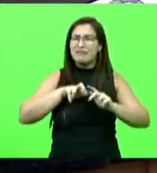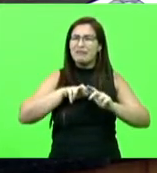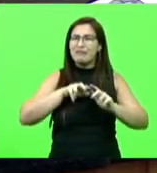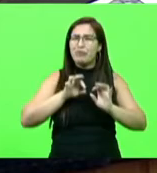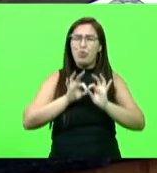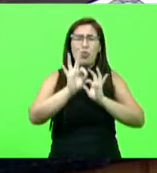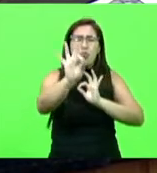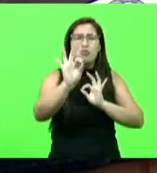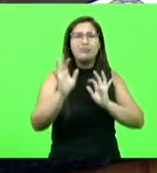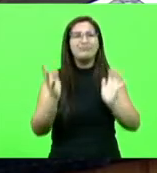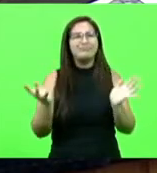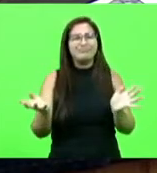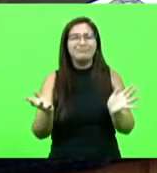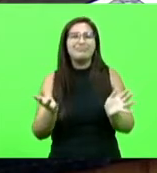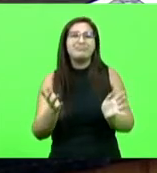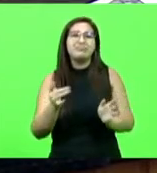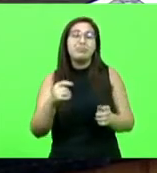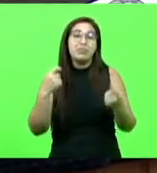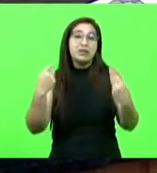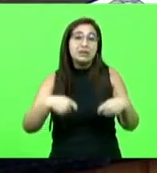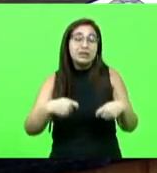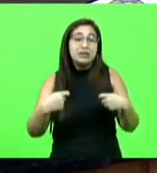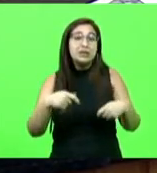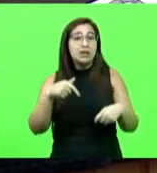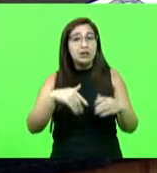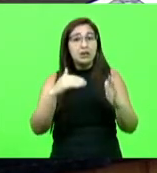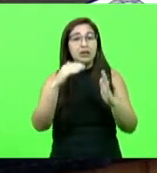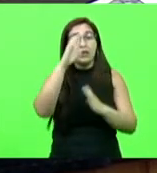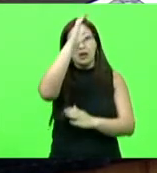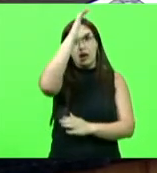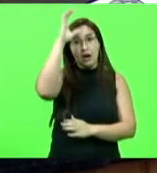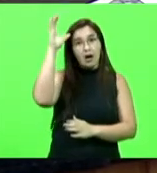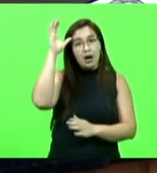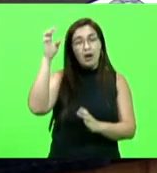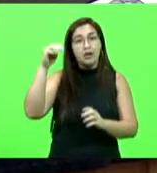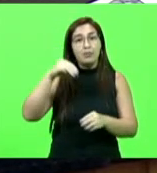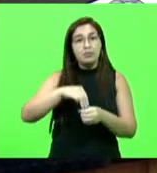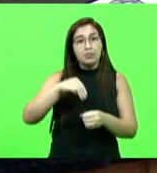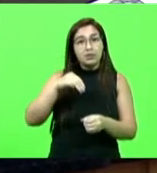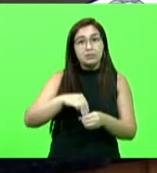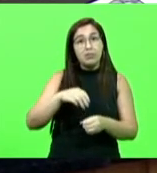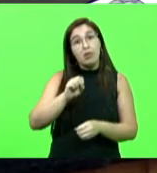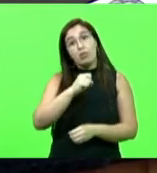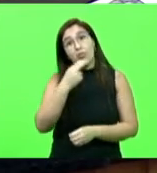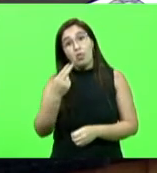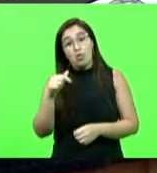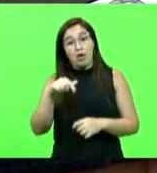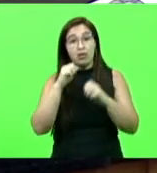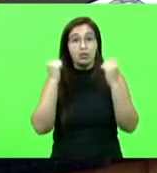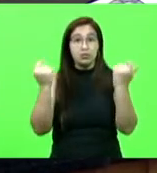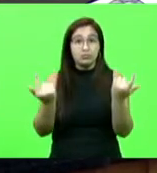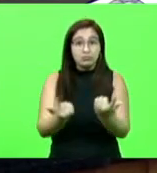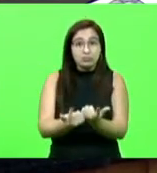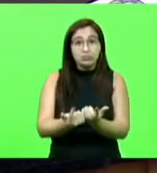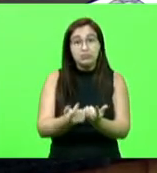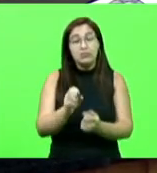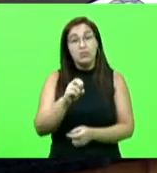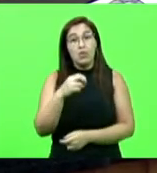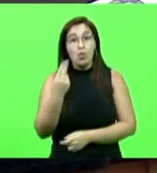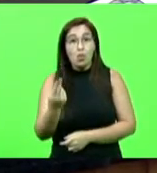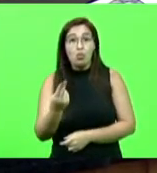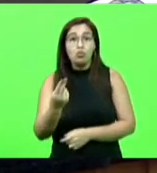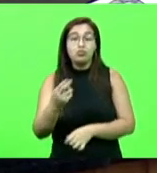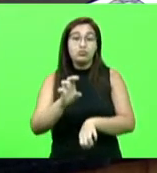ao invés de estar na Câmara Municipal aqui do lado, ou estar aqui na Assembleia Legislativa e na Assembleia dos Estados,